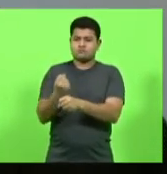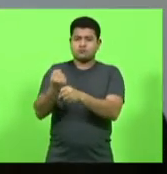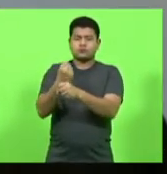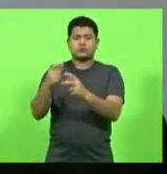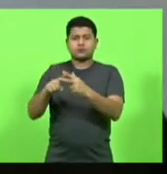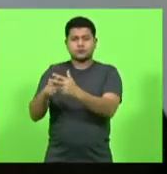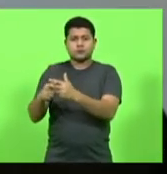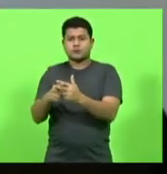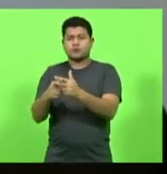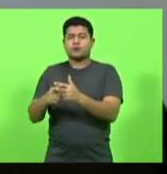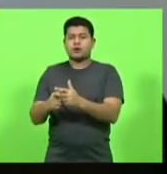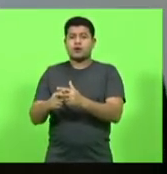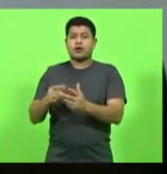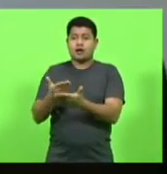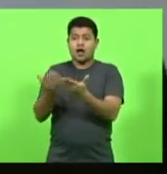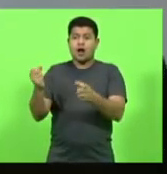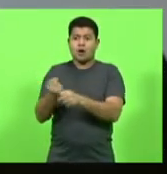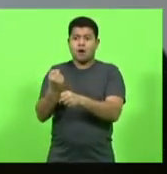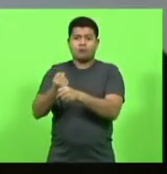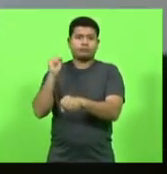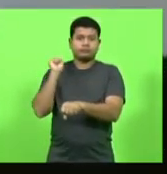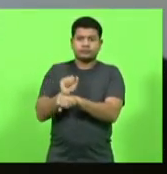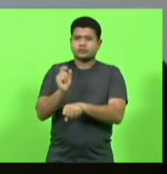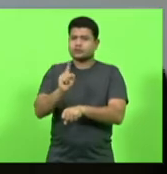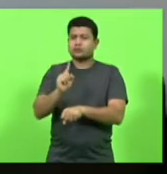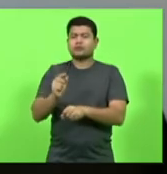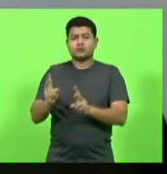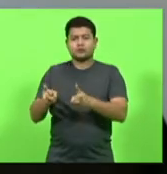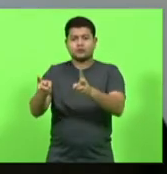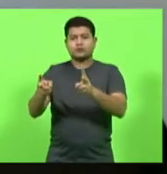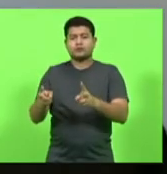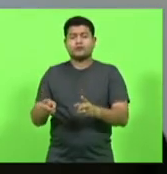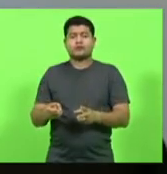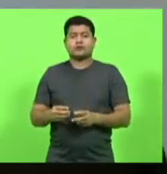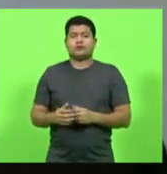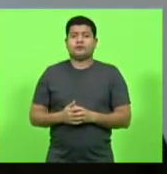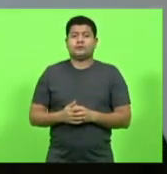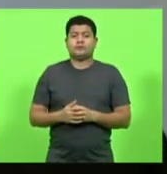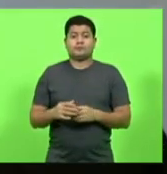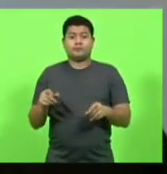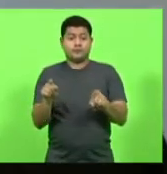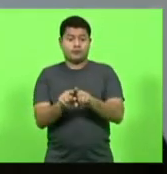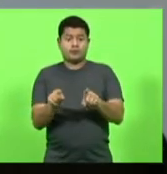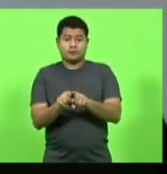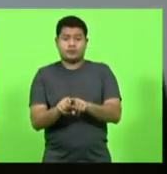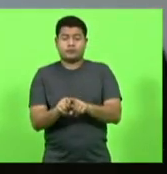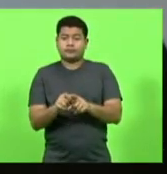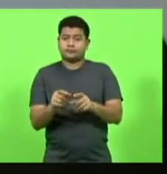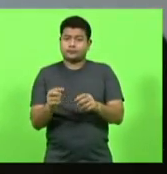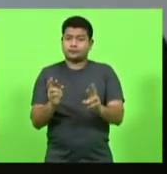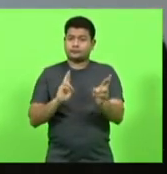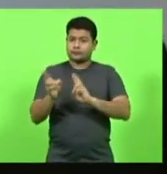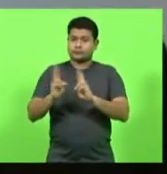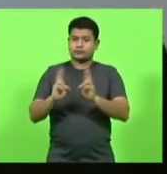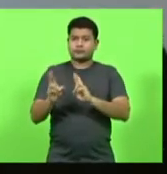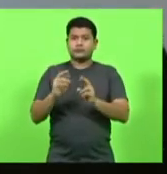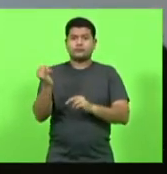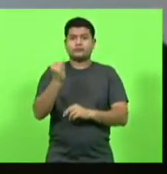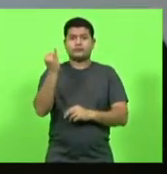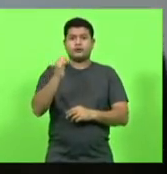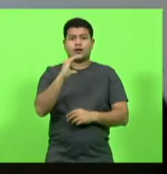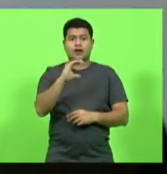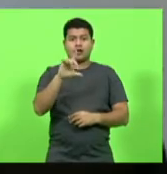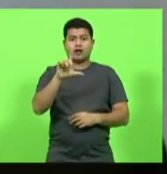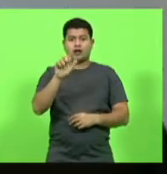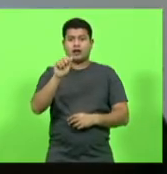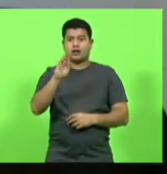de recursos do governo do estado. Nós temos também uma rodovia importante, que é a Klabin, que é uma